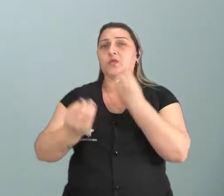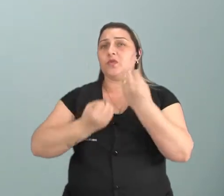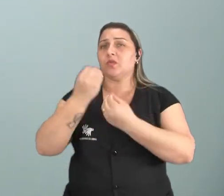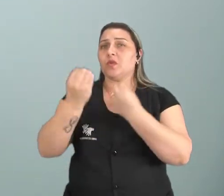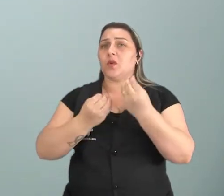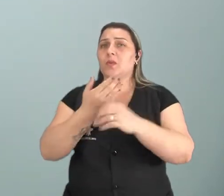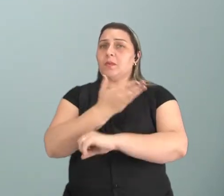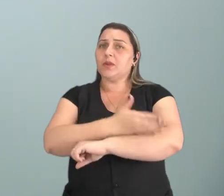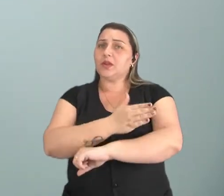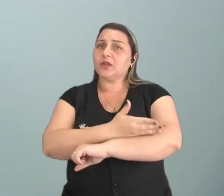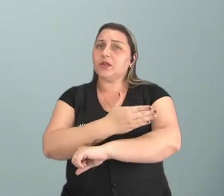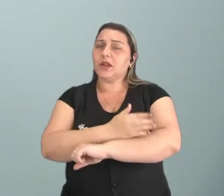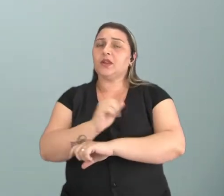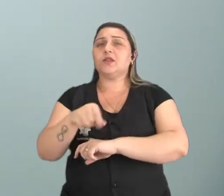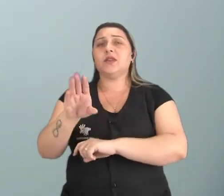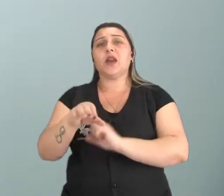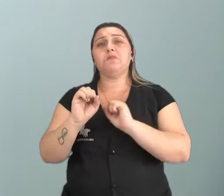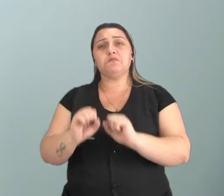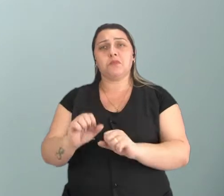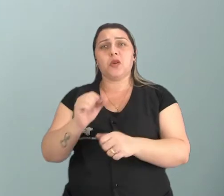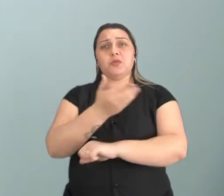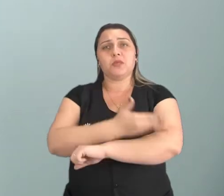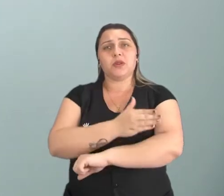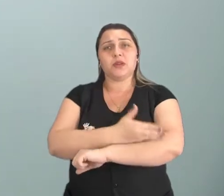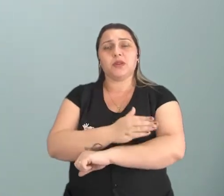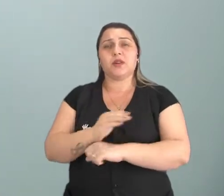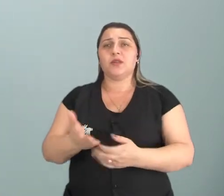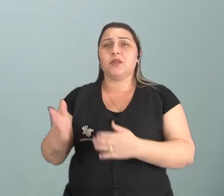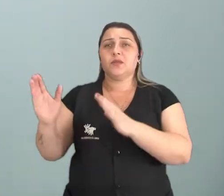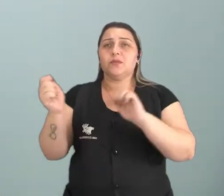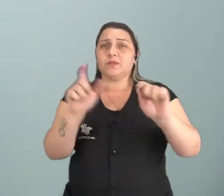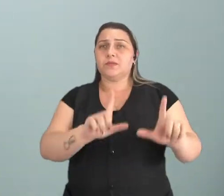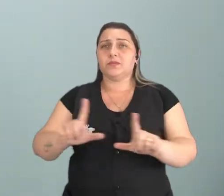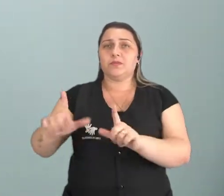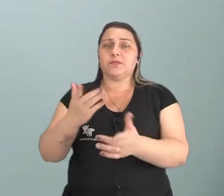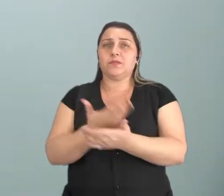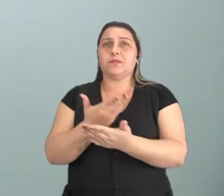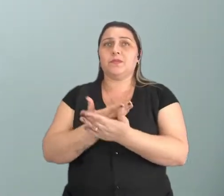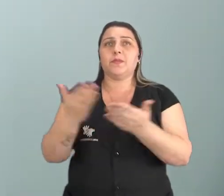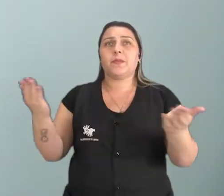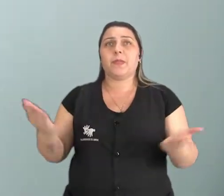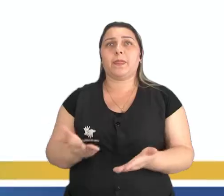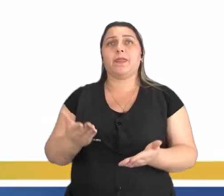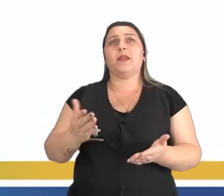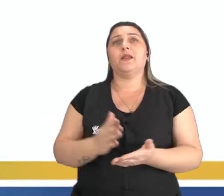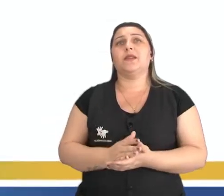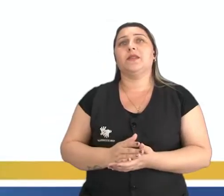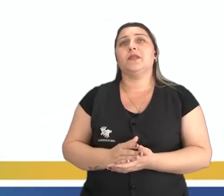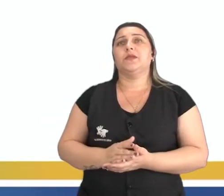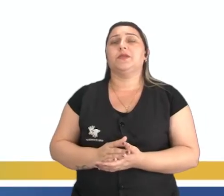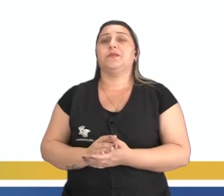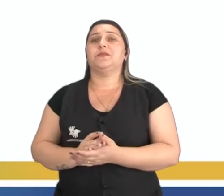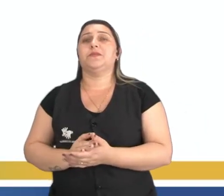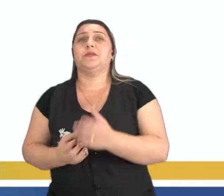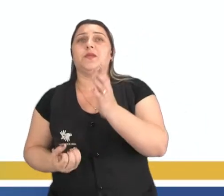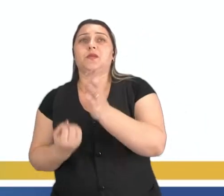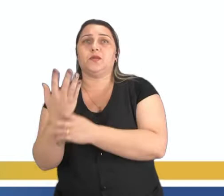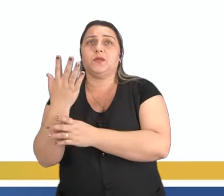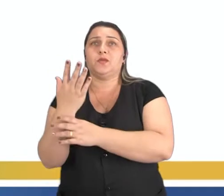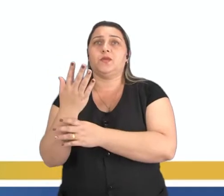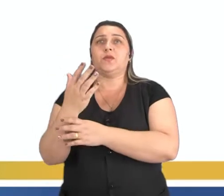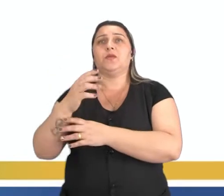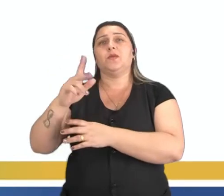como que ele é praticado, quem pode praticar, e vamos lá começar a nossa aula de hoje. Vamos lá, origem do